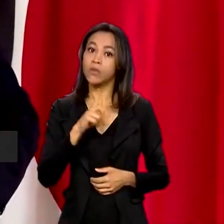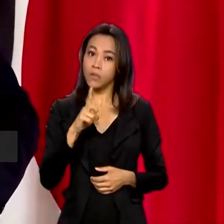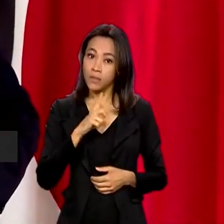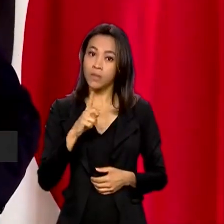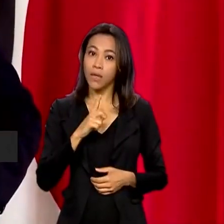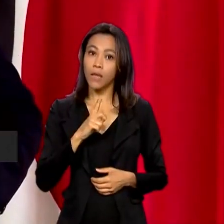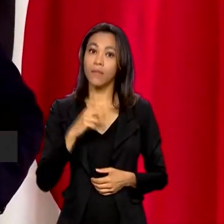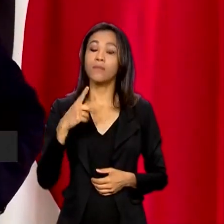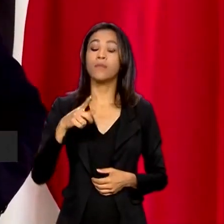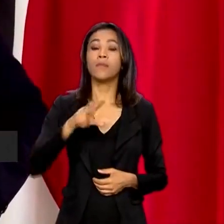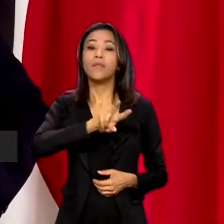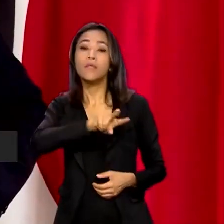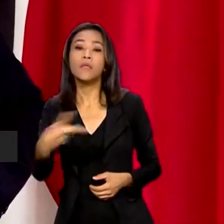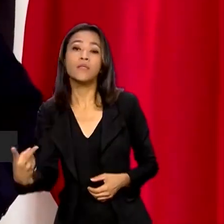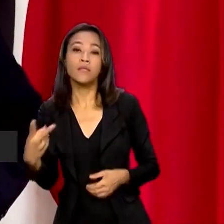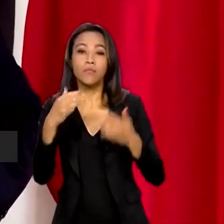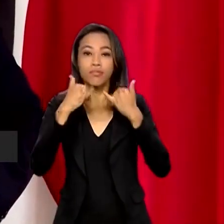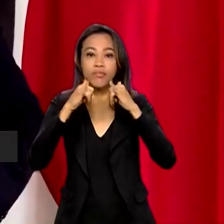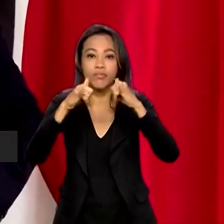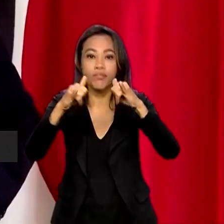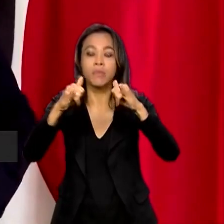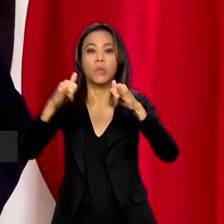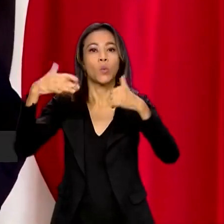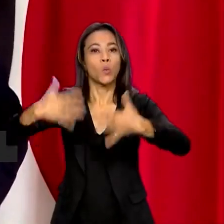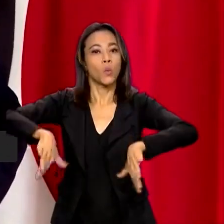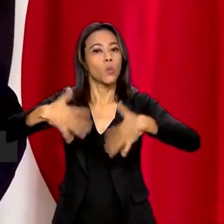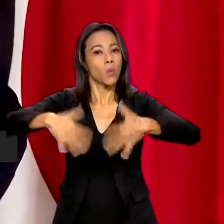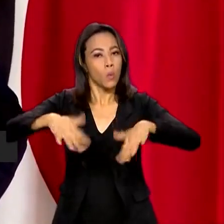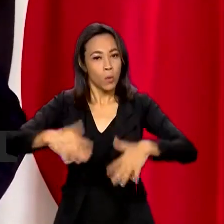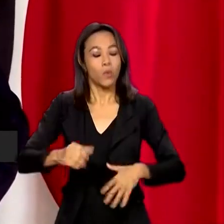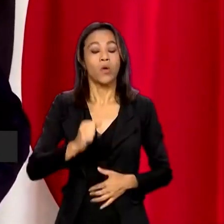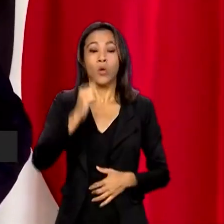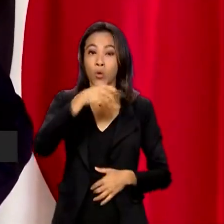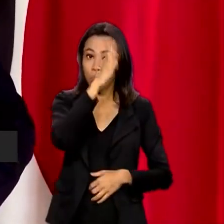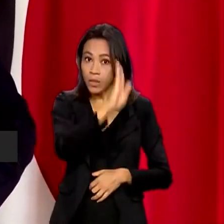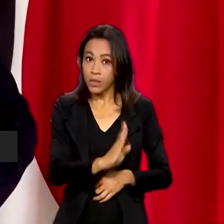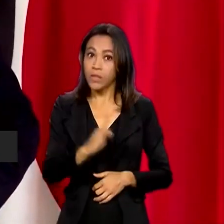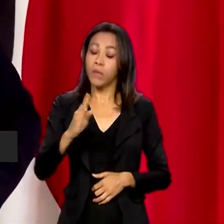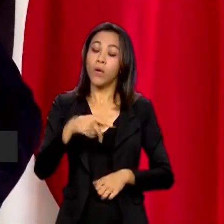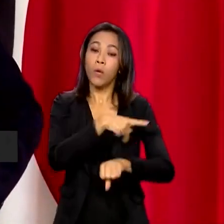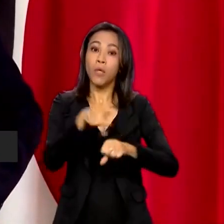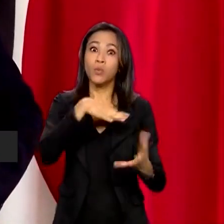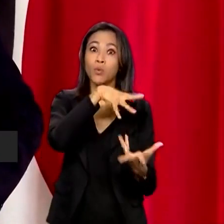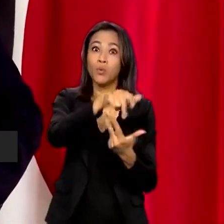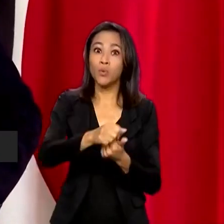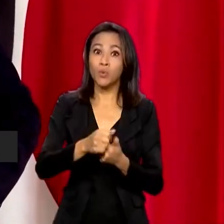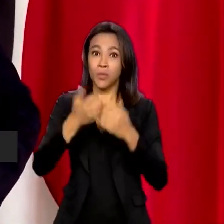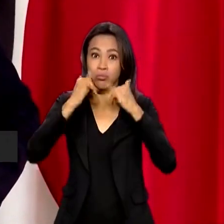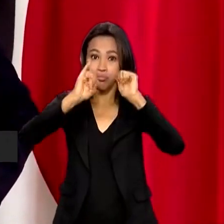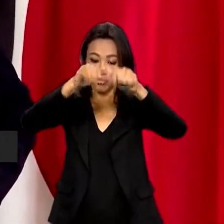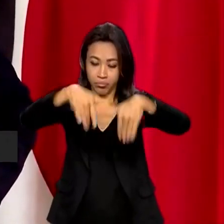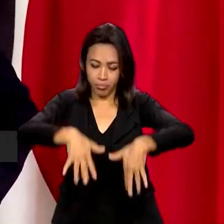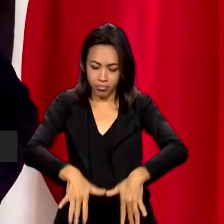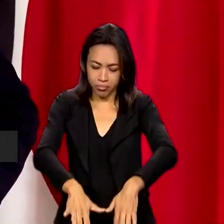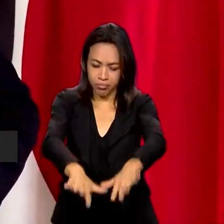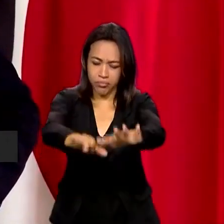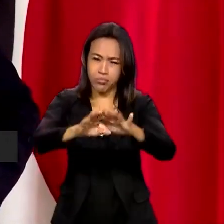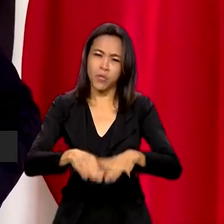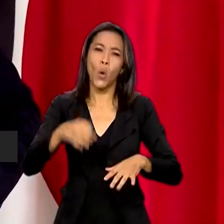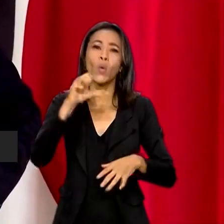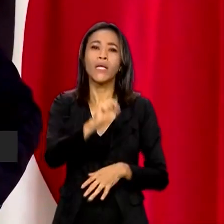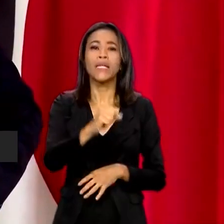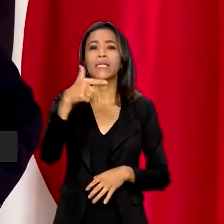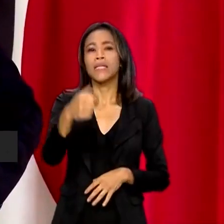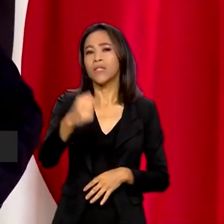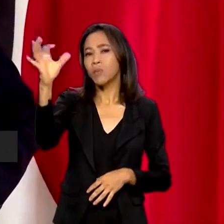uma transição energética muito profunda. O Brasil é o país do mundo que tem energia elétrica mais limpa, 87% da